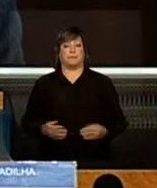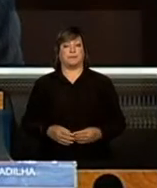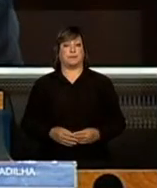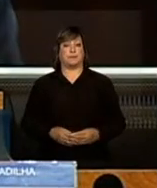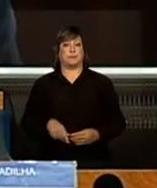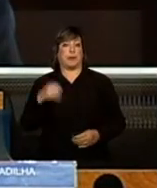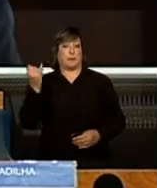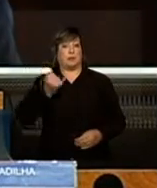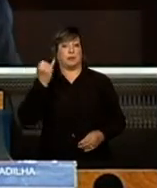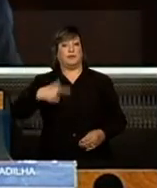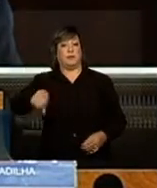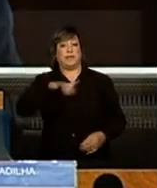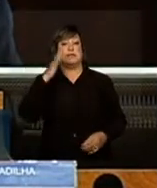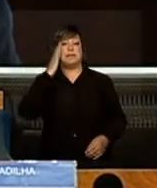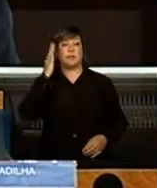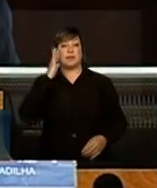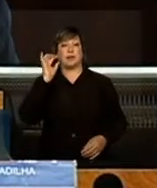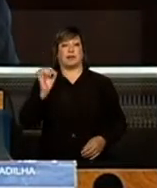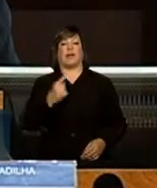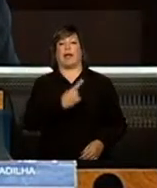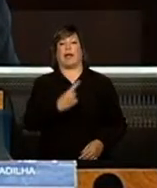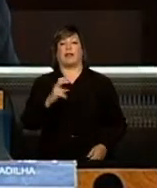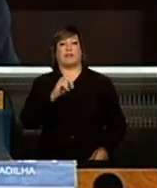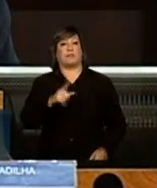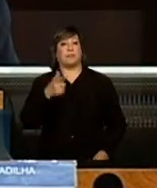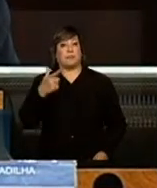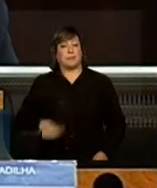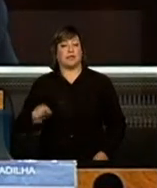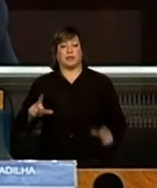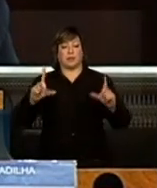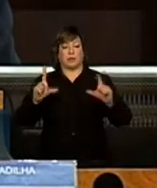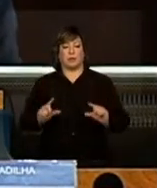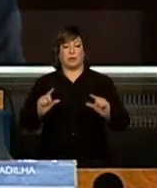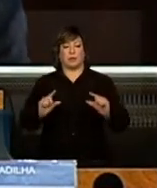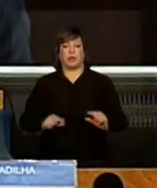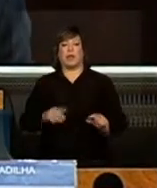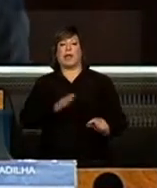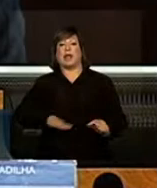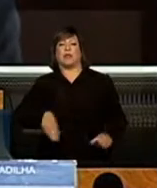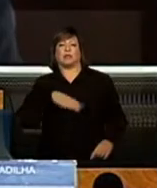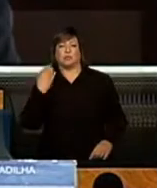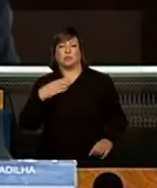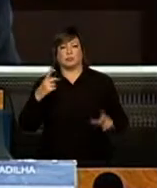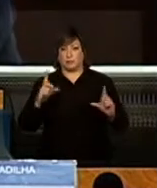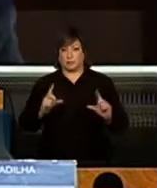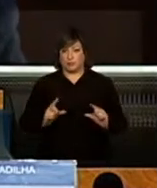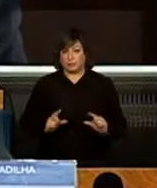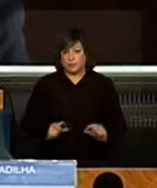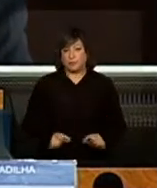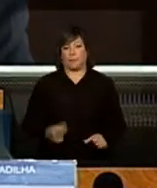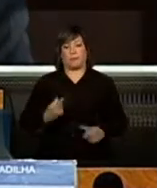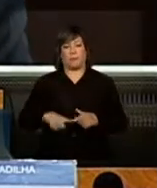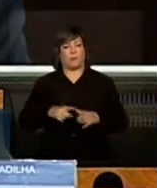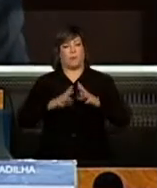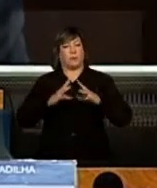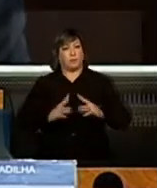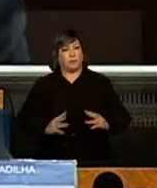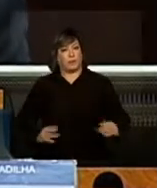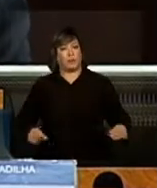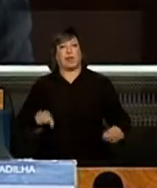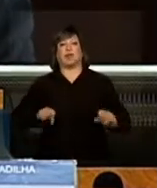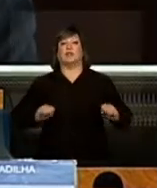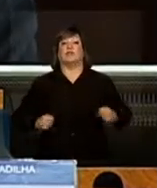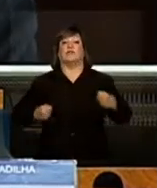E é importante vocês saberem, cada vez mais que se reduz a taxa de mortalidade da infância, mortalidade infantil, o esforço